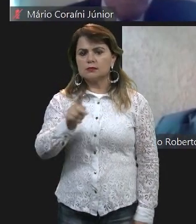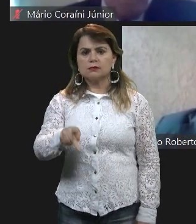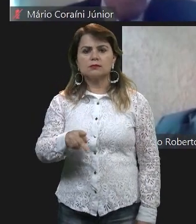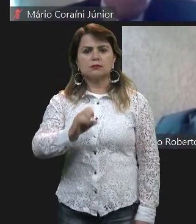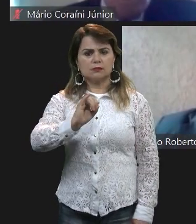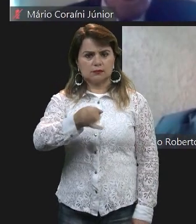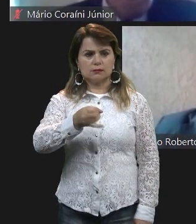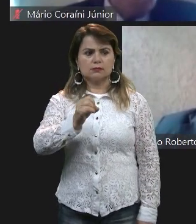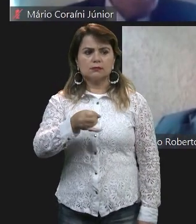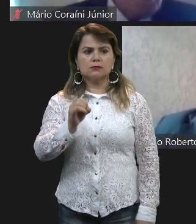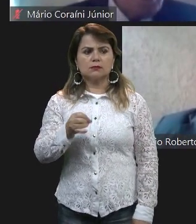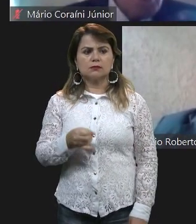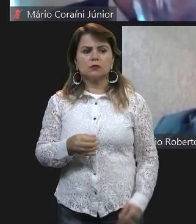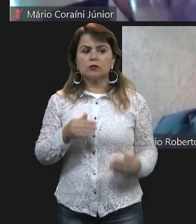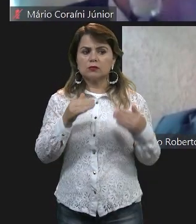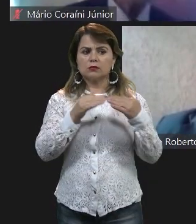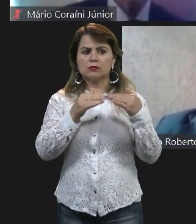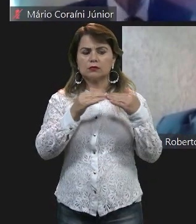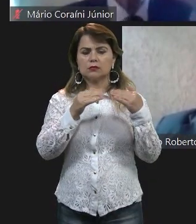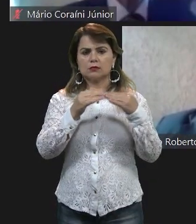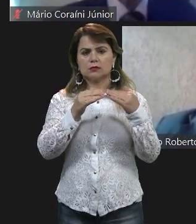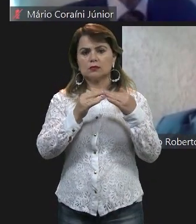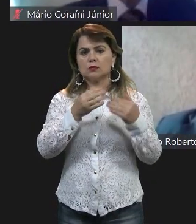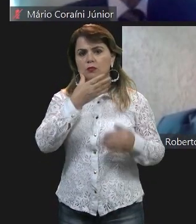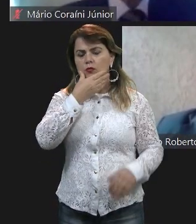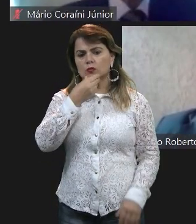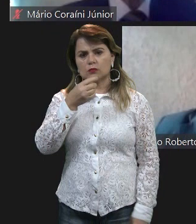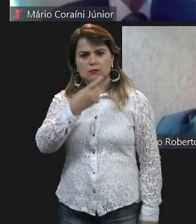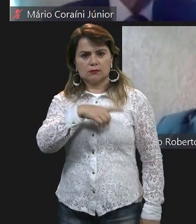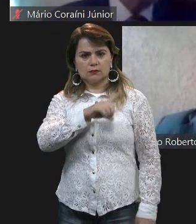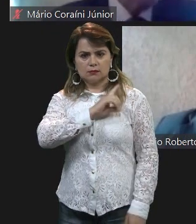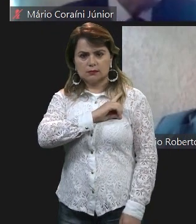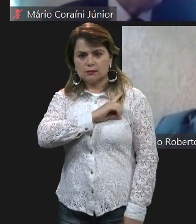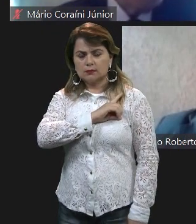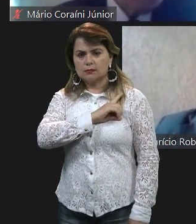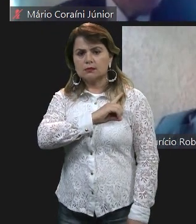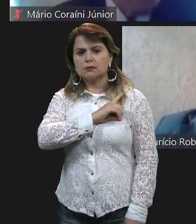Sim. Vereador delegado Wilson Damasceno.